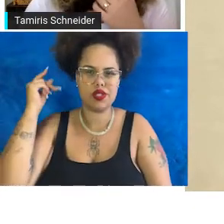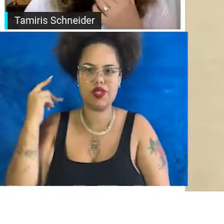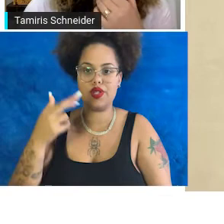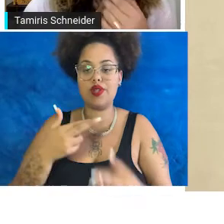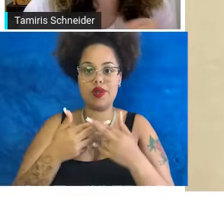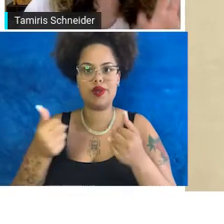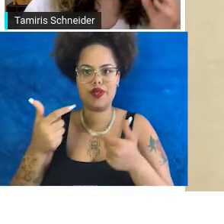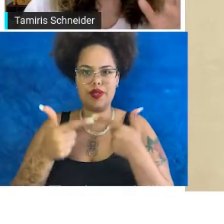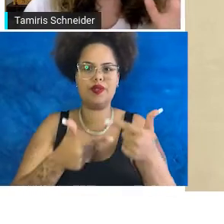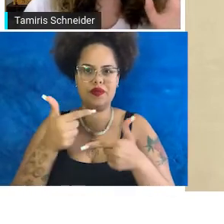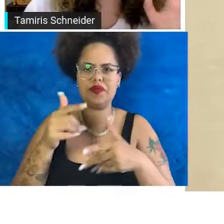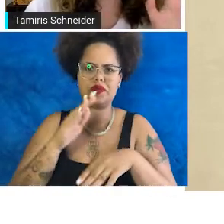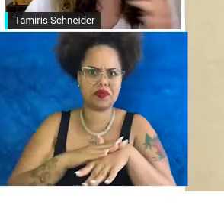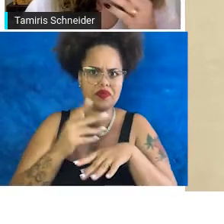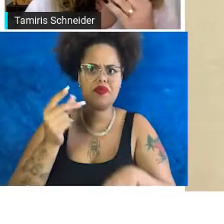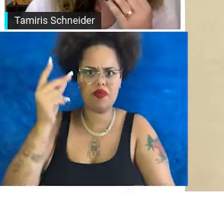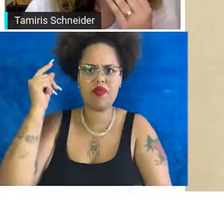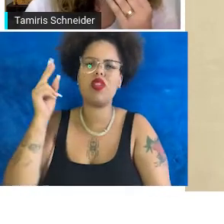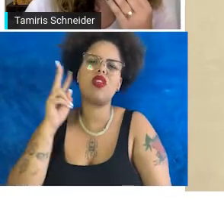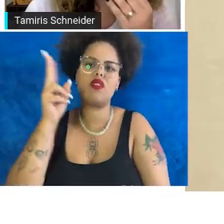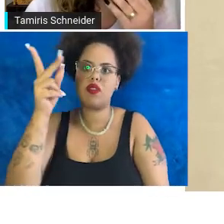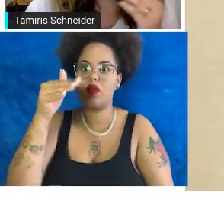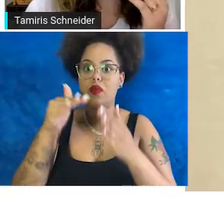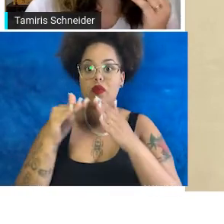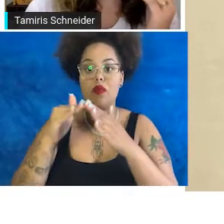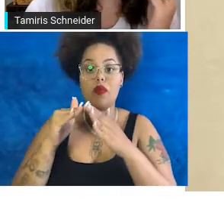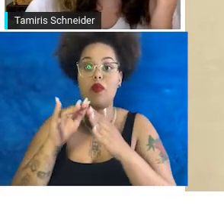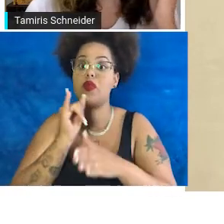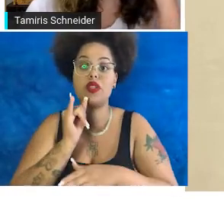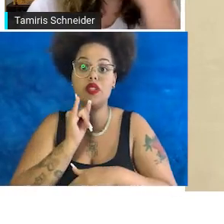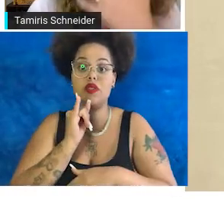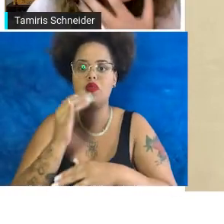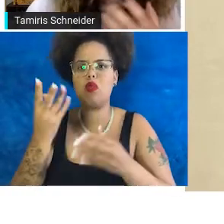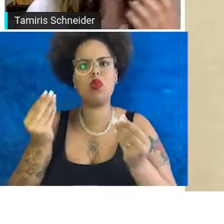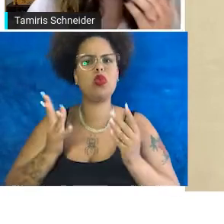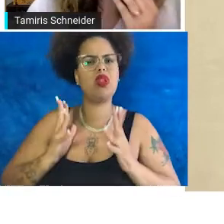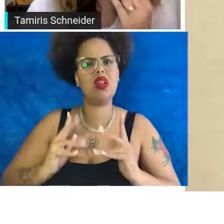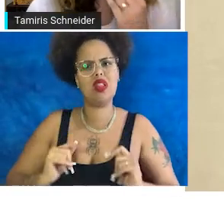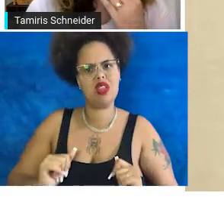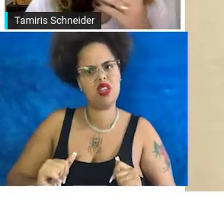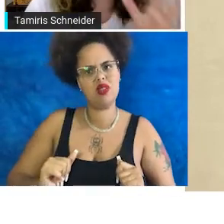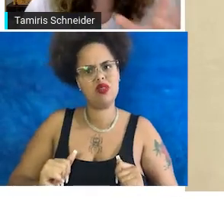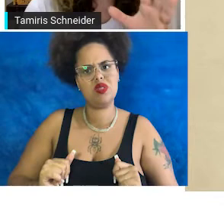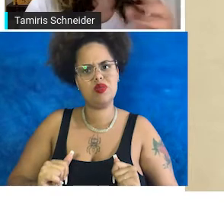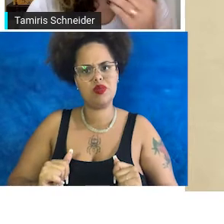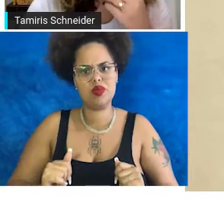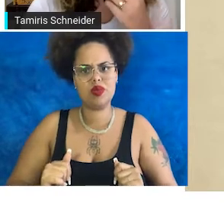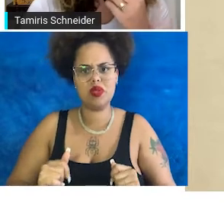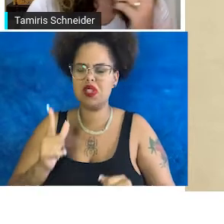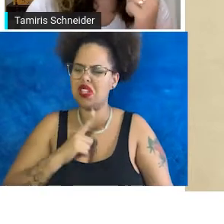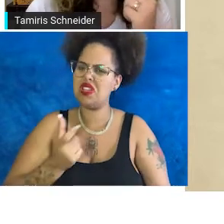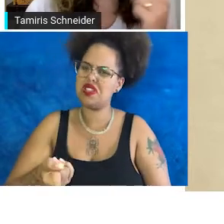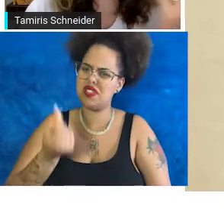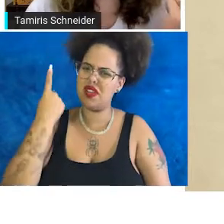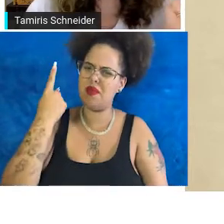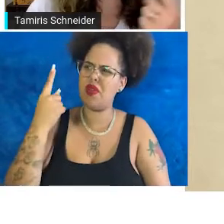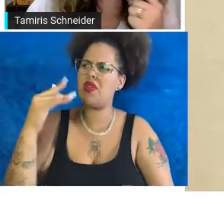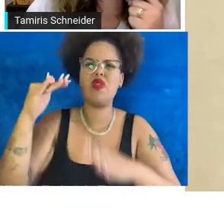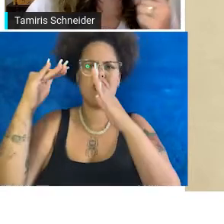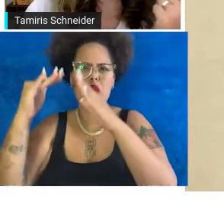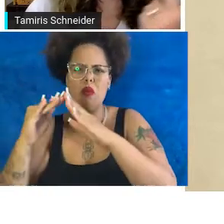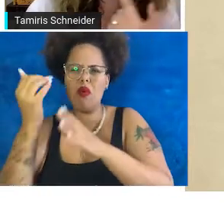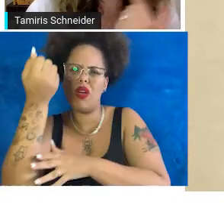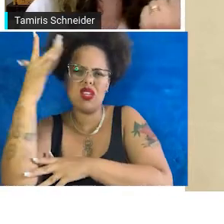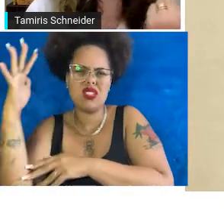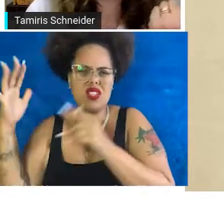coisas, as produções mais bem antigas, você vê que o personagem era muito limpo, né? Você tem esse estranhamento. O personagem vive na